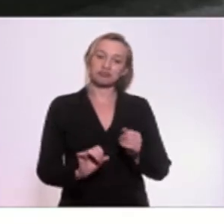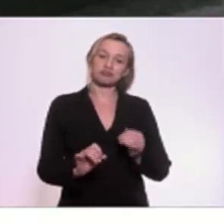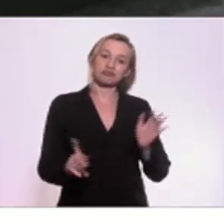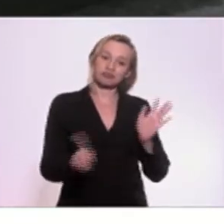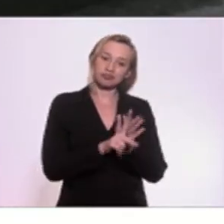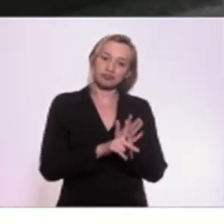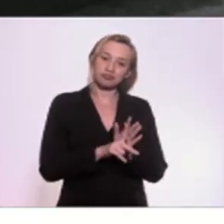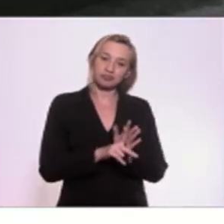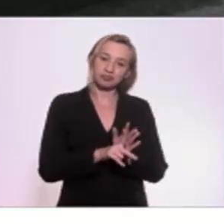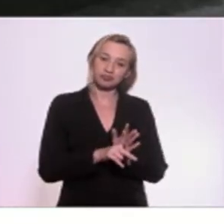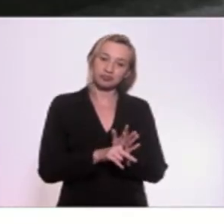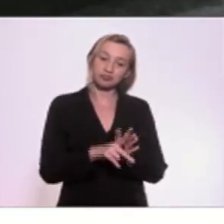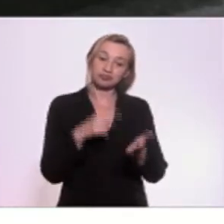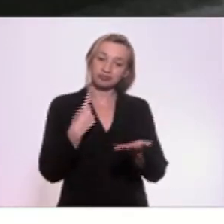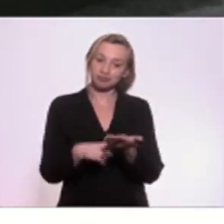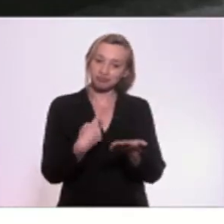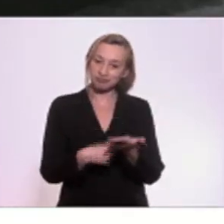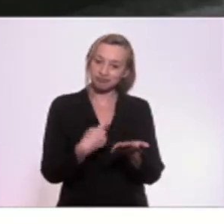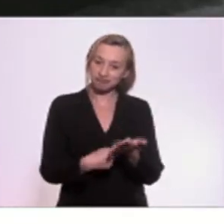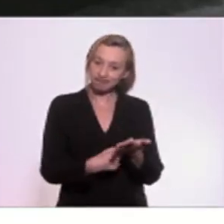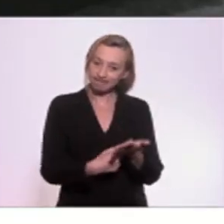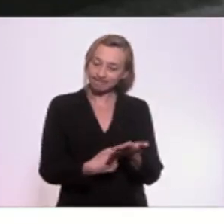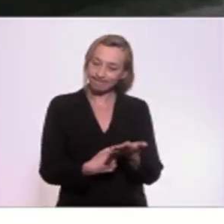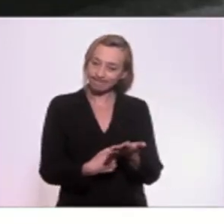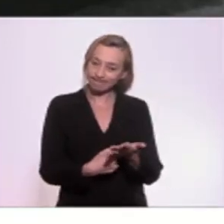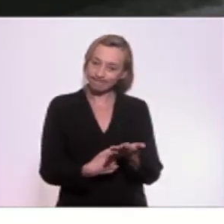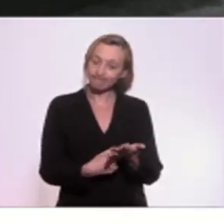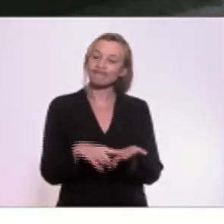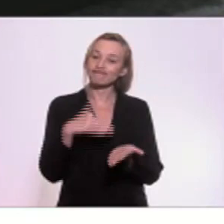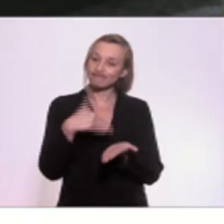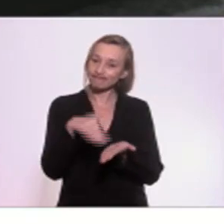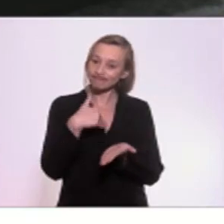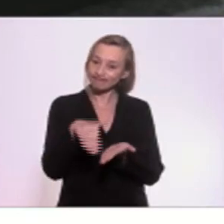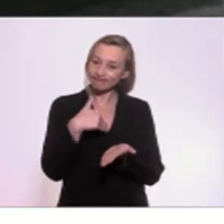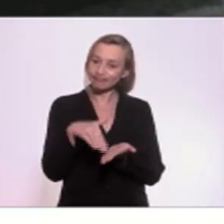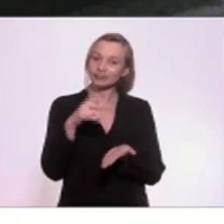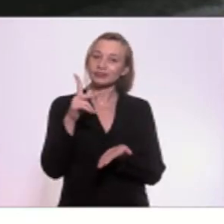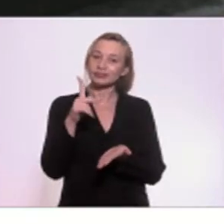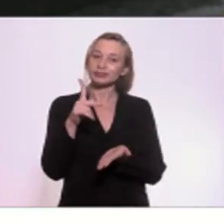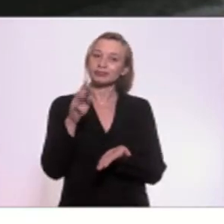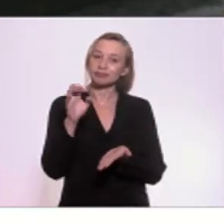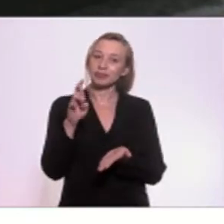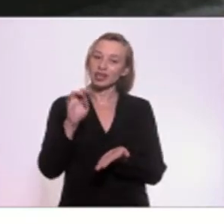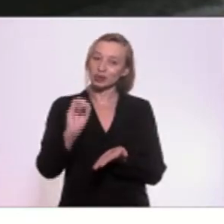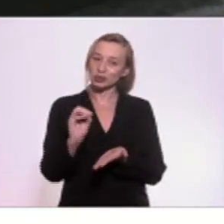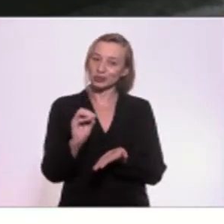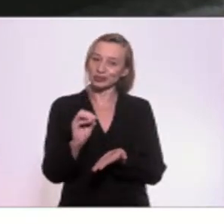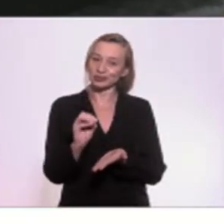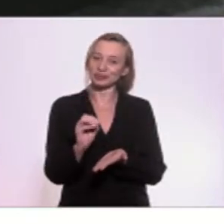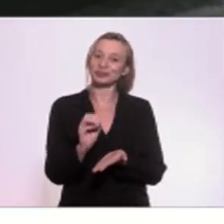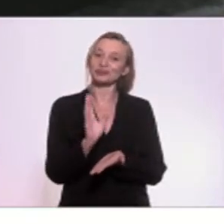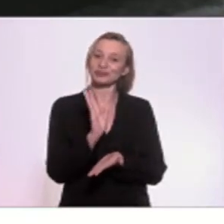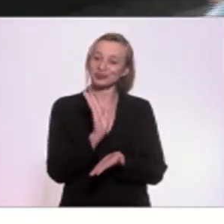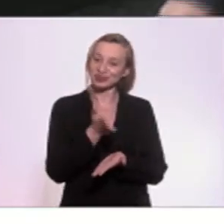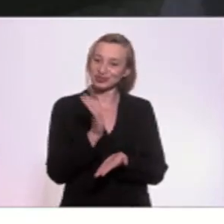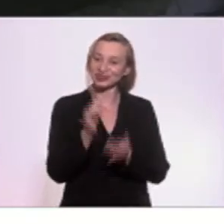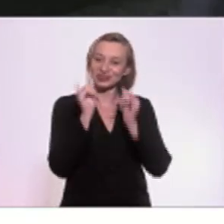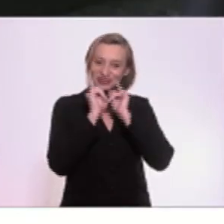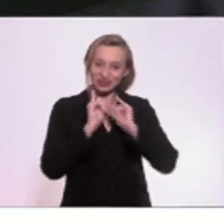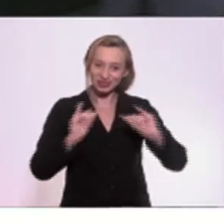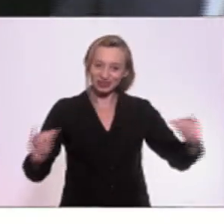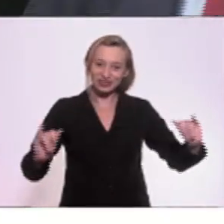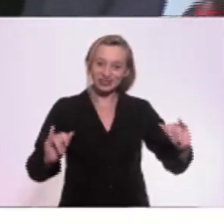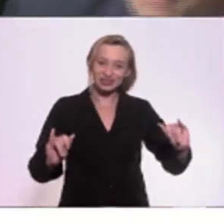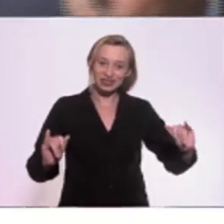projeto de comum acordo com o secretário Pedro Fernandes, que já andou anunciando